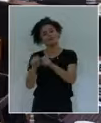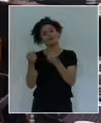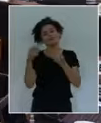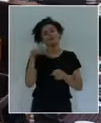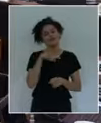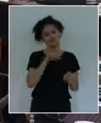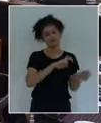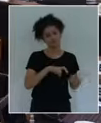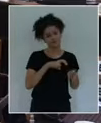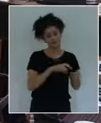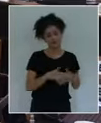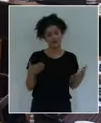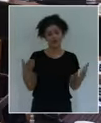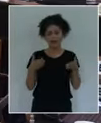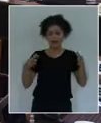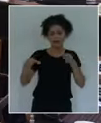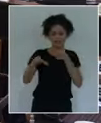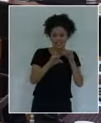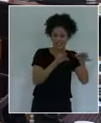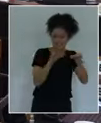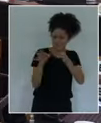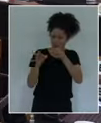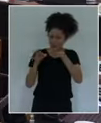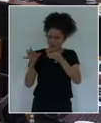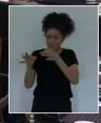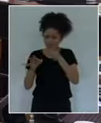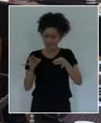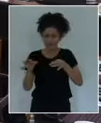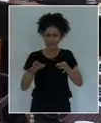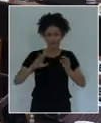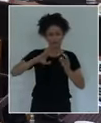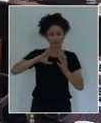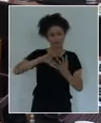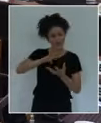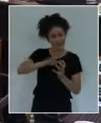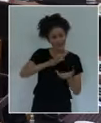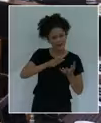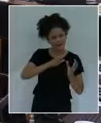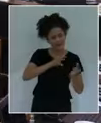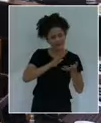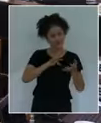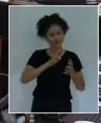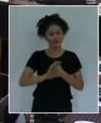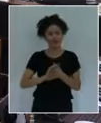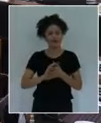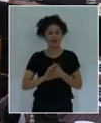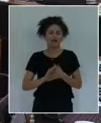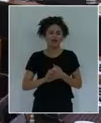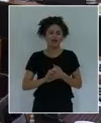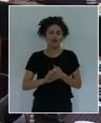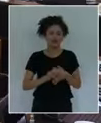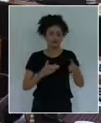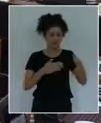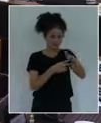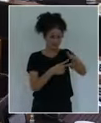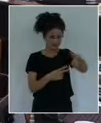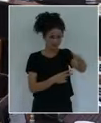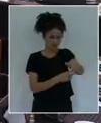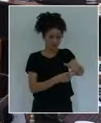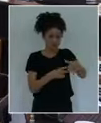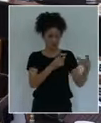para restabilização aqui restabelecimento dos locais que foram atingidos. Nós vamos até levar,